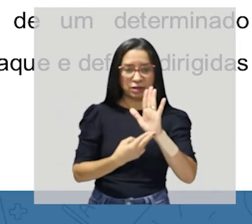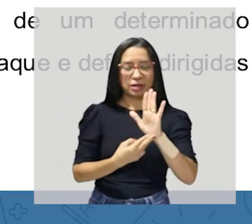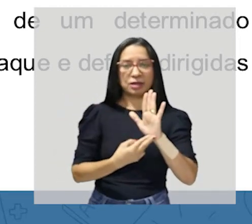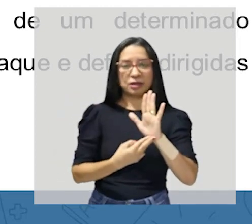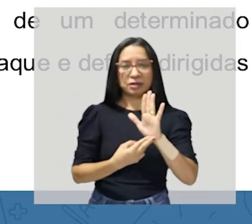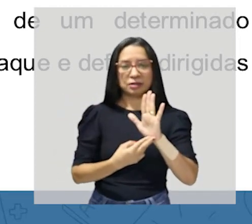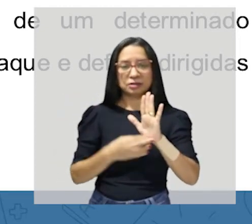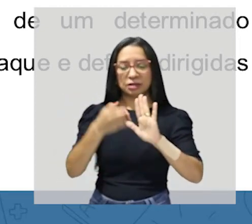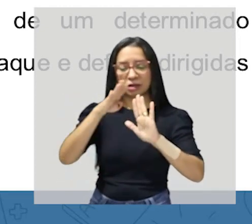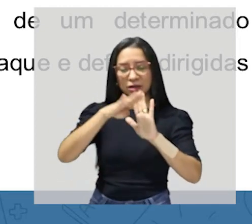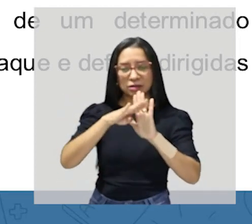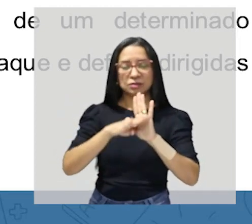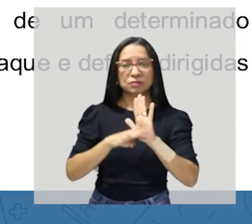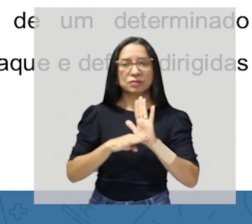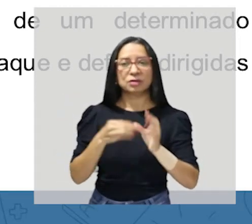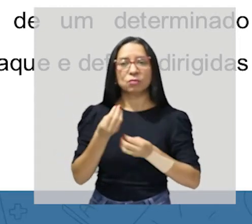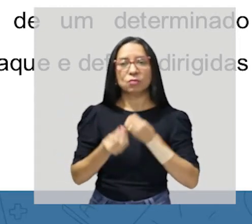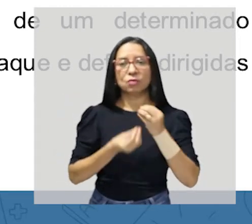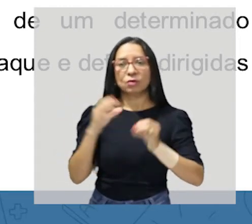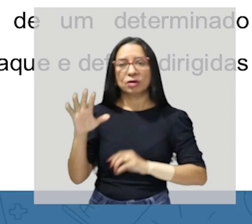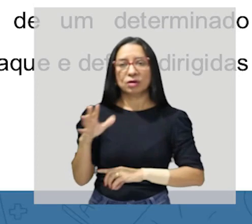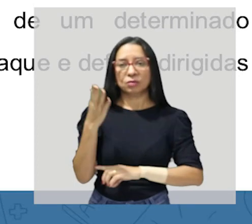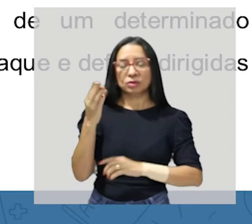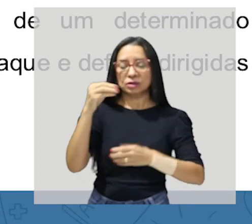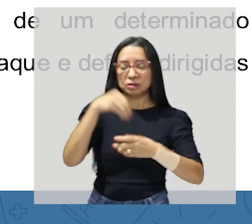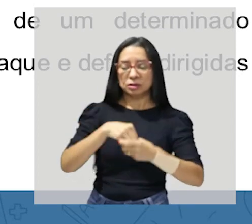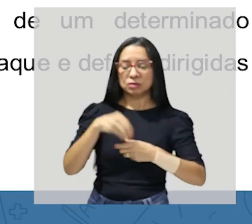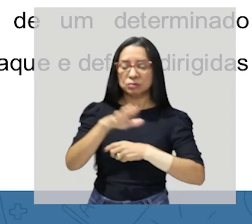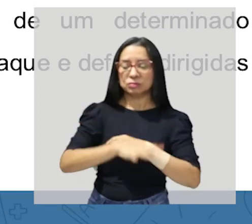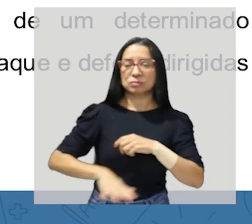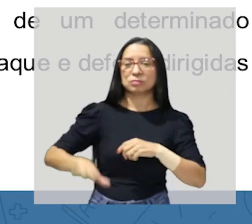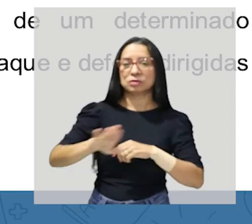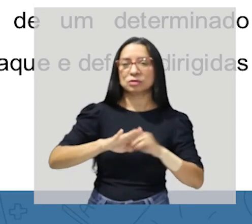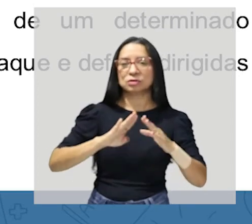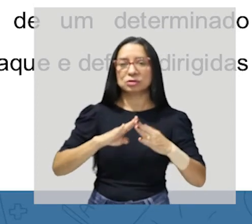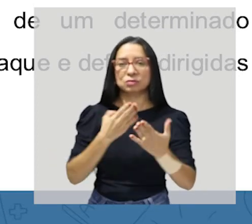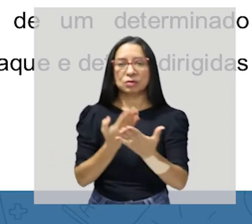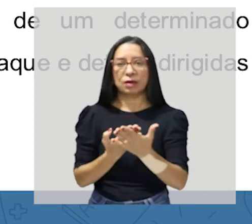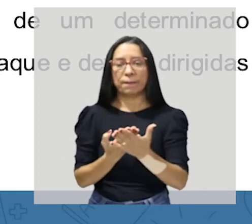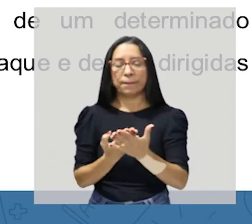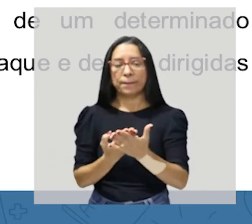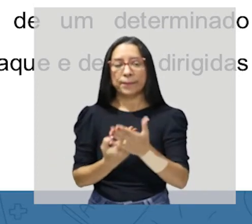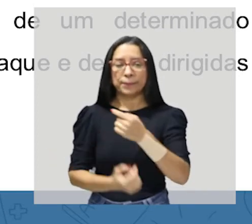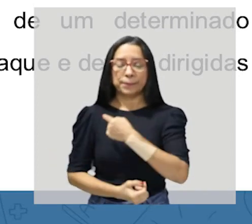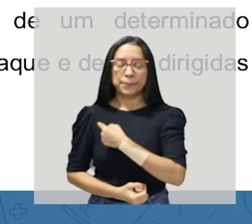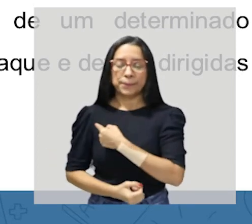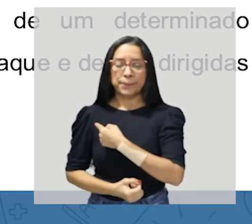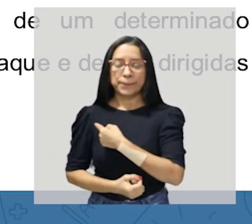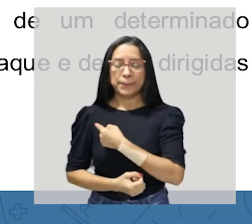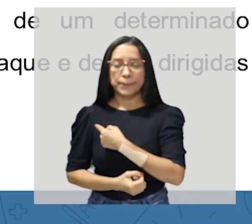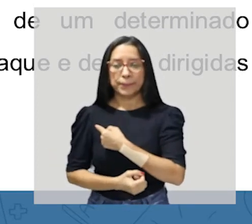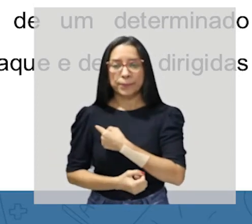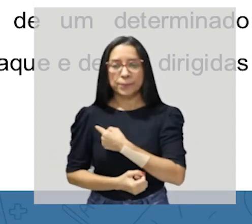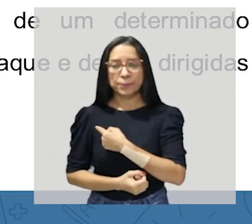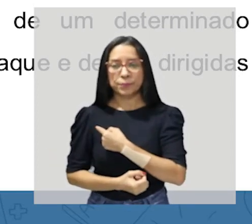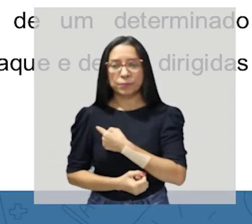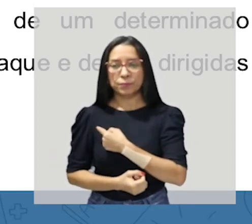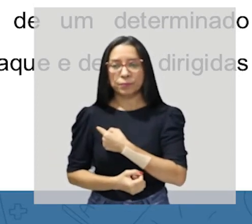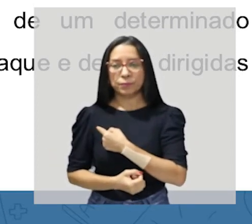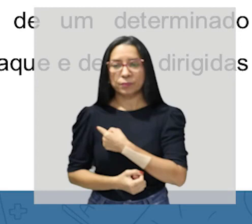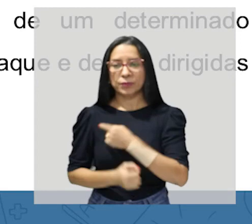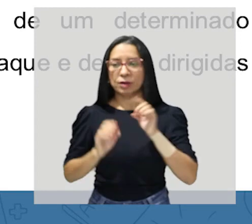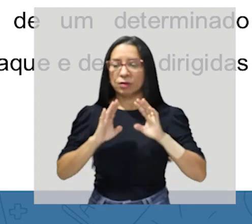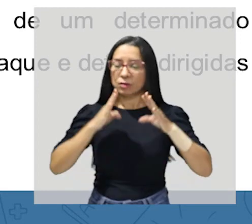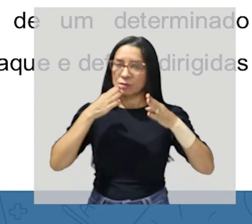classifica as lutas, como é que elas acontecem dentro do ambiente escolar. Base nacional comum curricular. Focaliza as